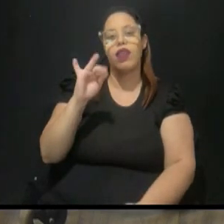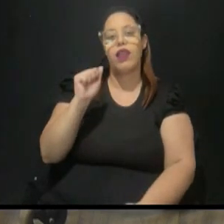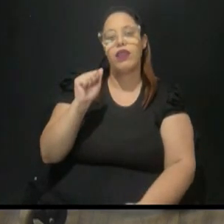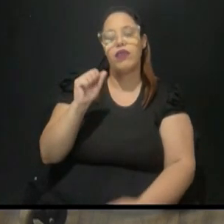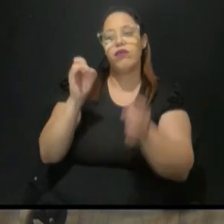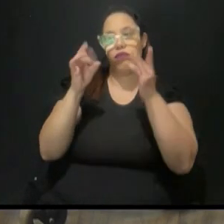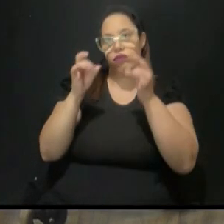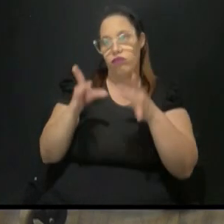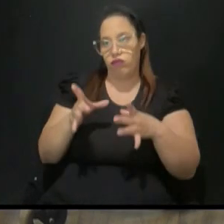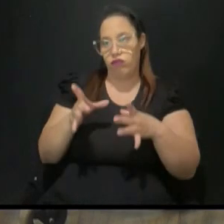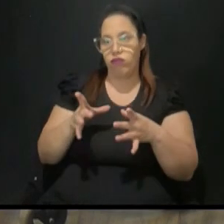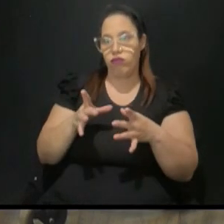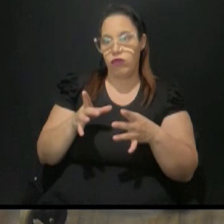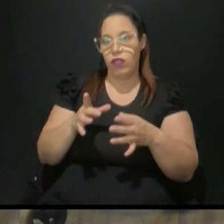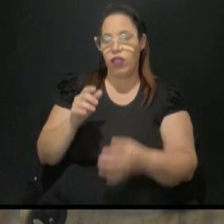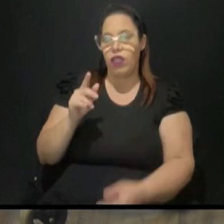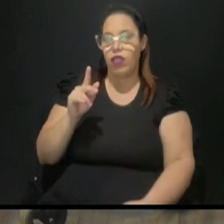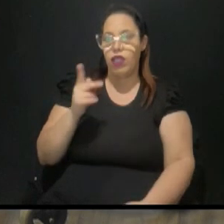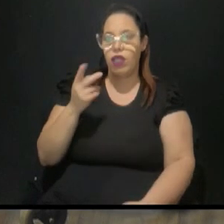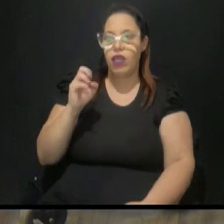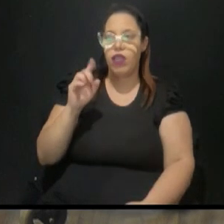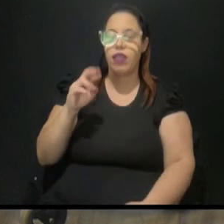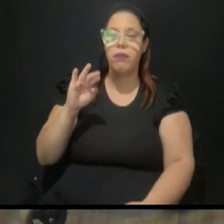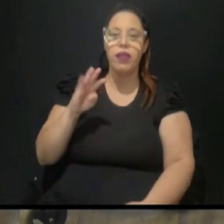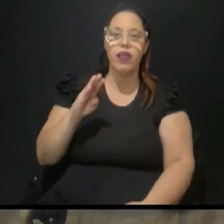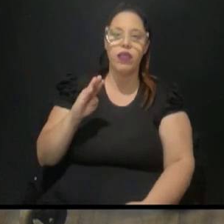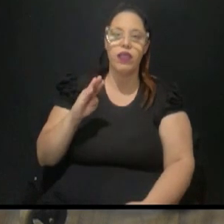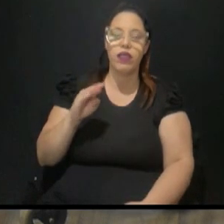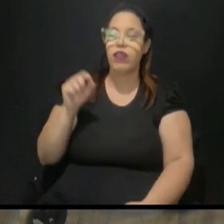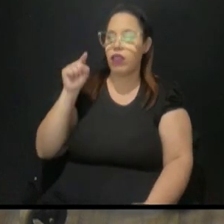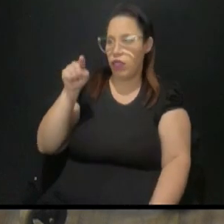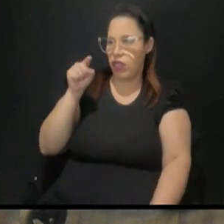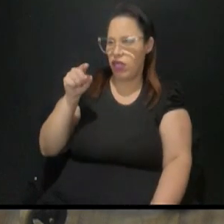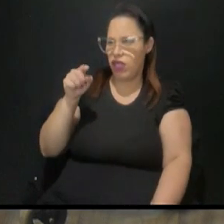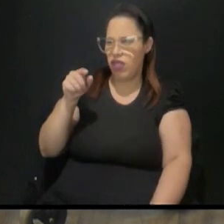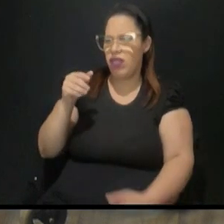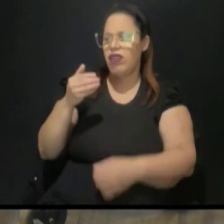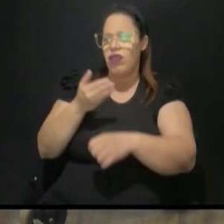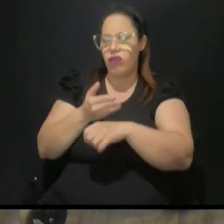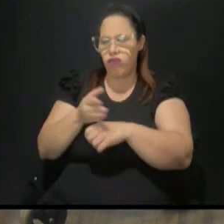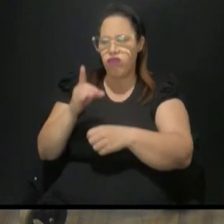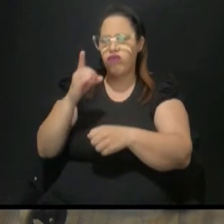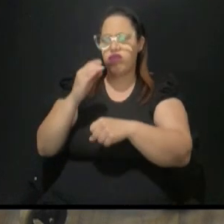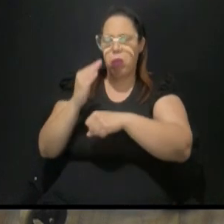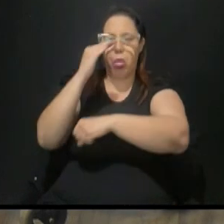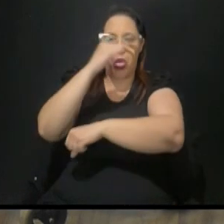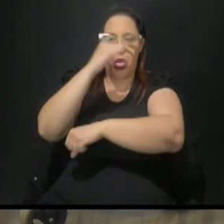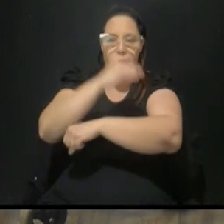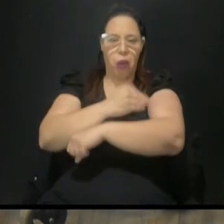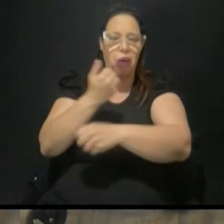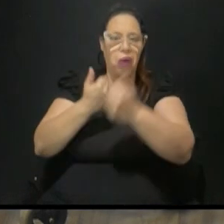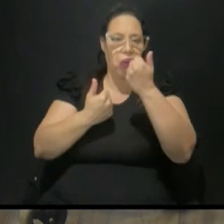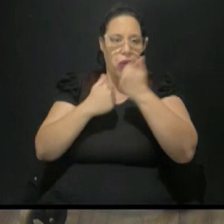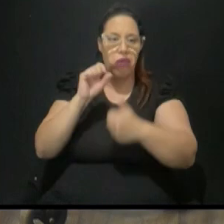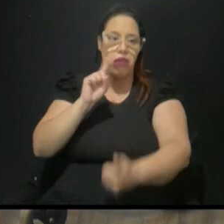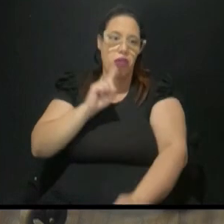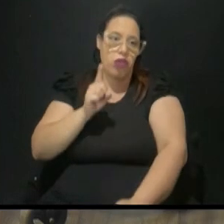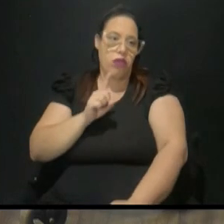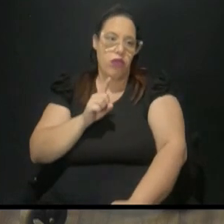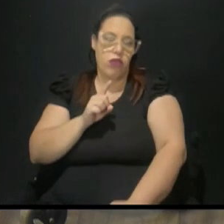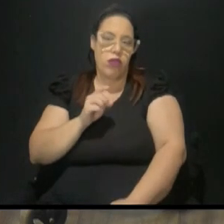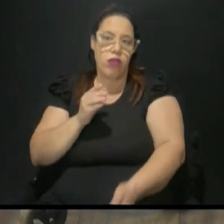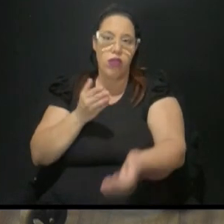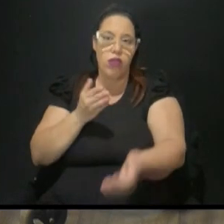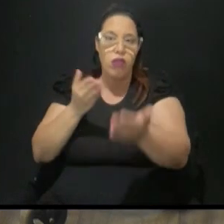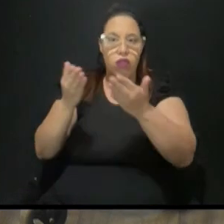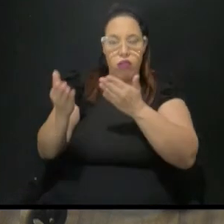do rugby, por exemplo, ele tem que se dedicar integralmente ao esporte ou ele acaba aliando alguma outra atividade